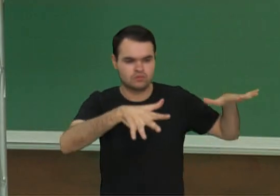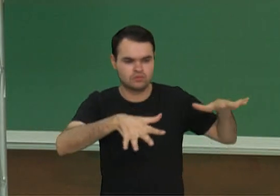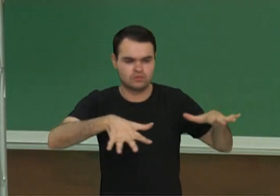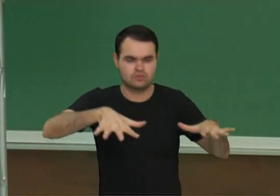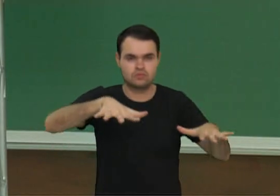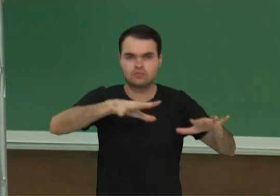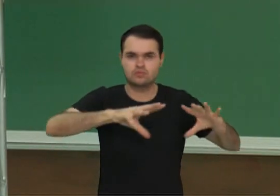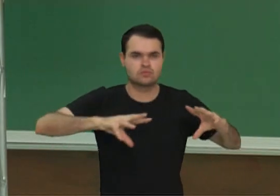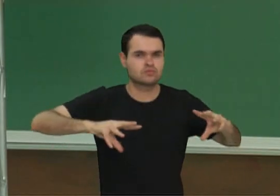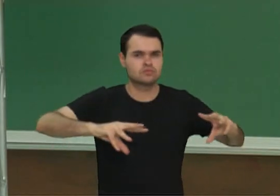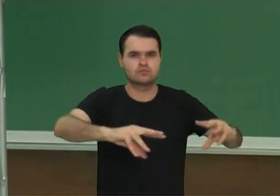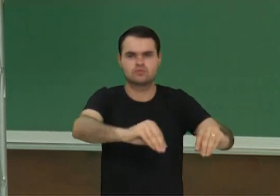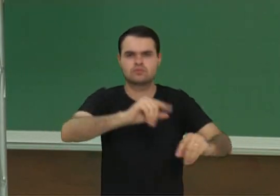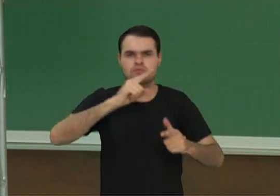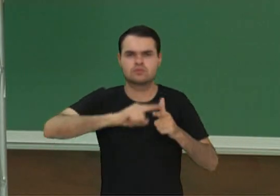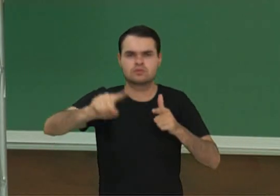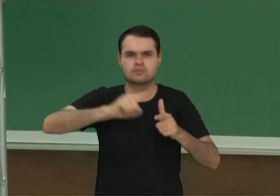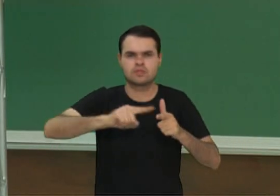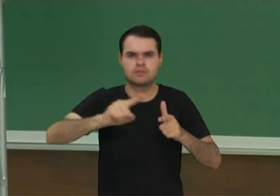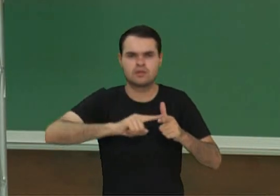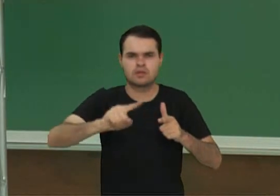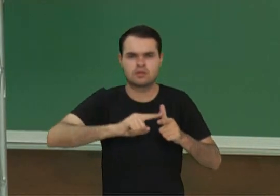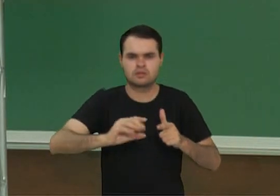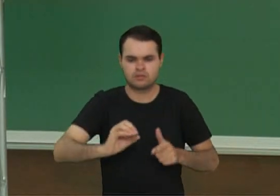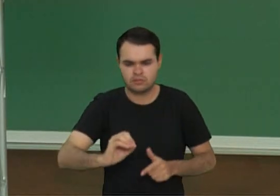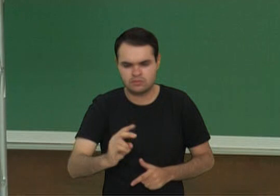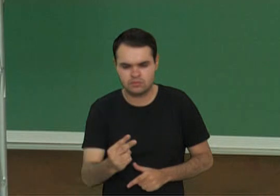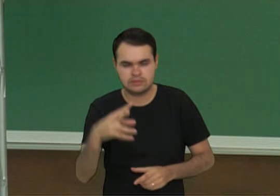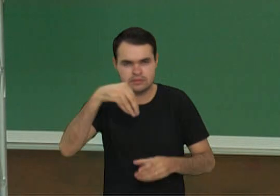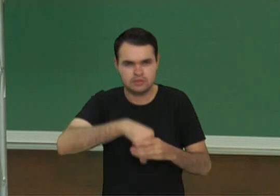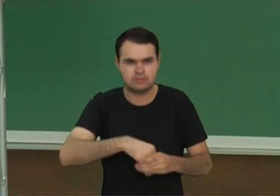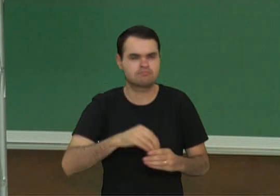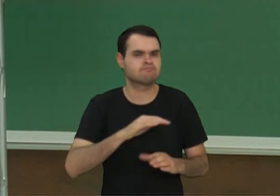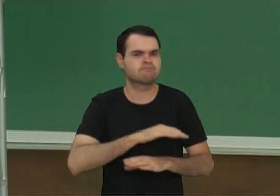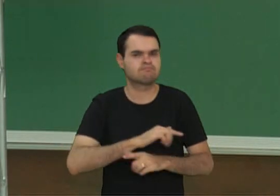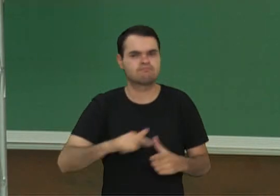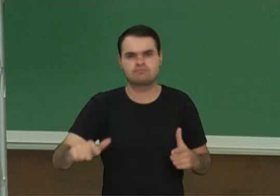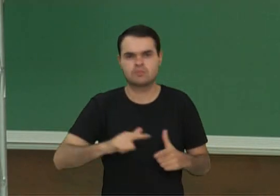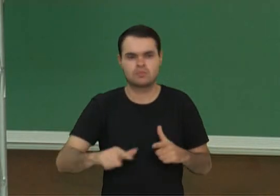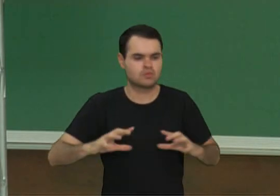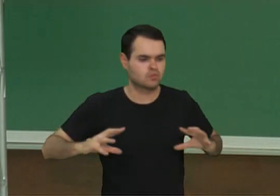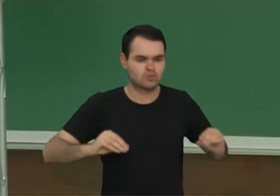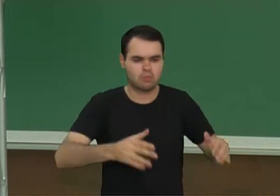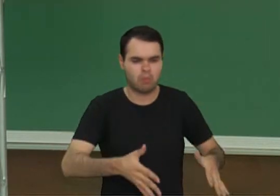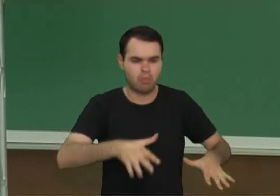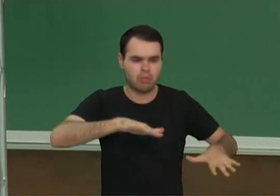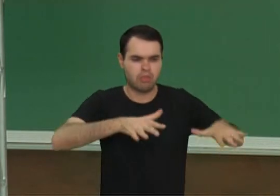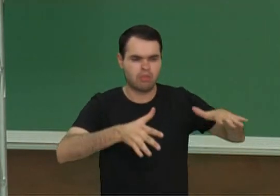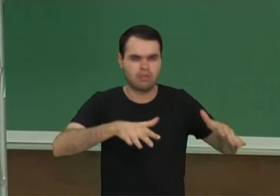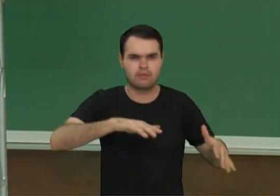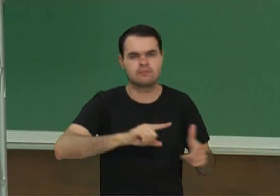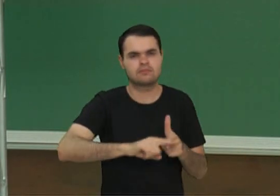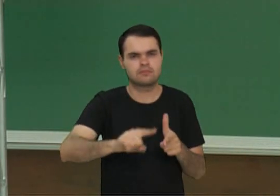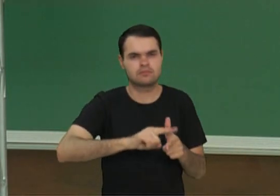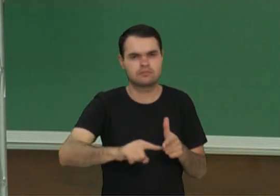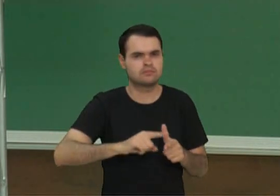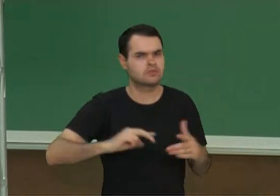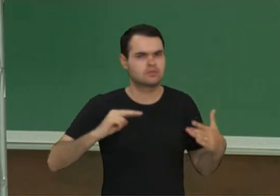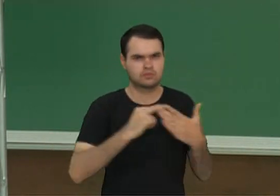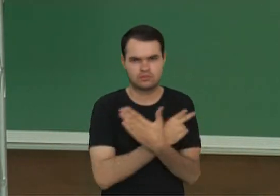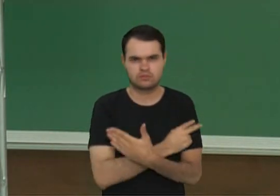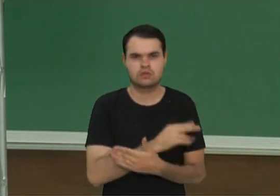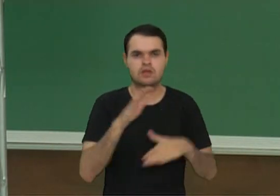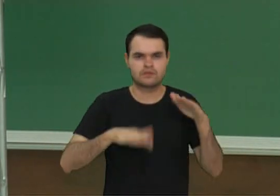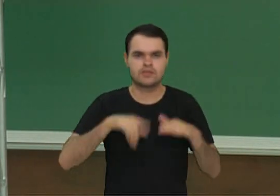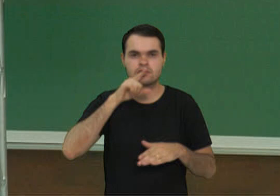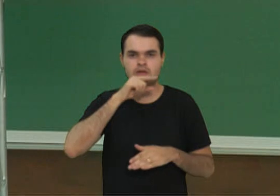está ali, impede a oxigenação da água, compromete todos os seres vivos. Provavelmente essa ave ela esteve ali para